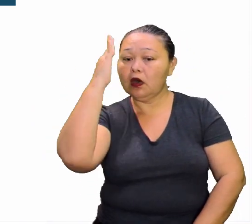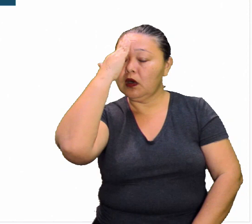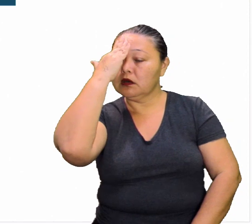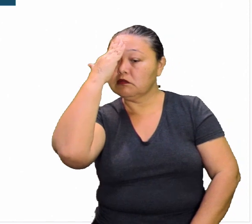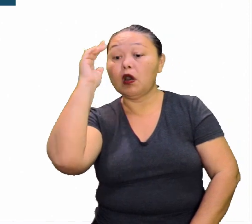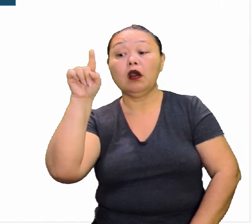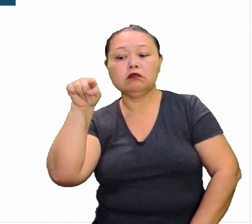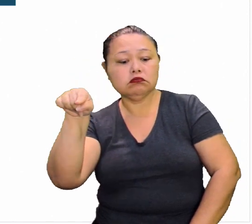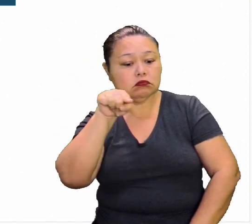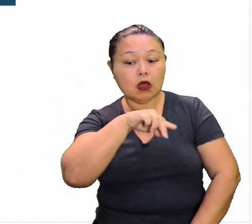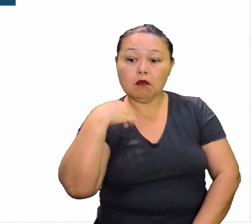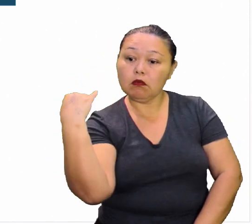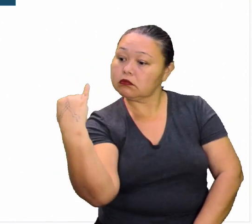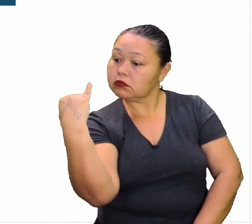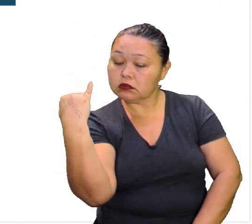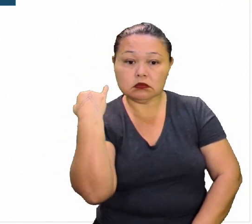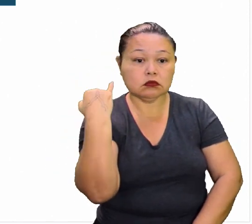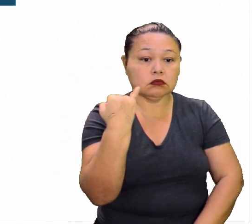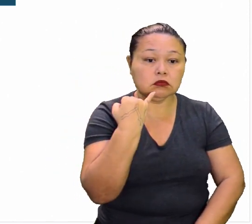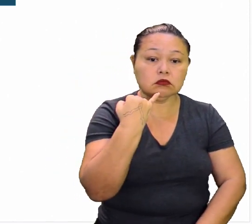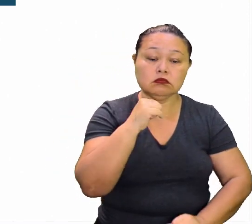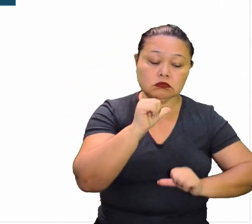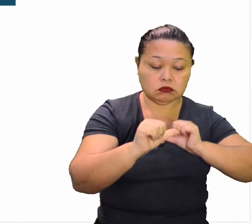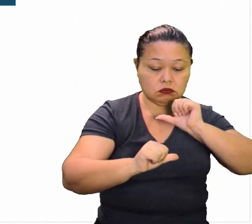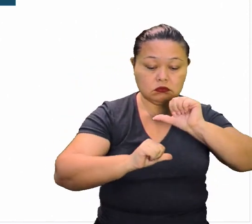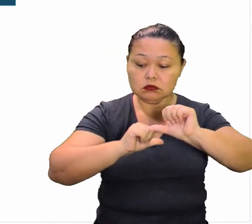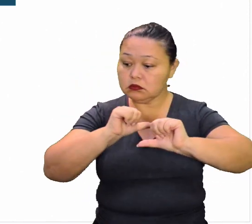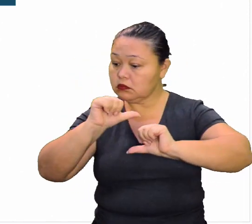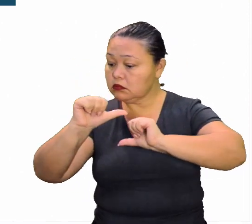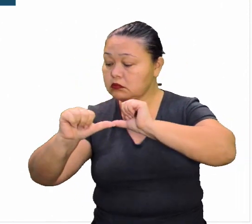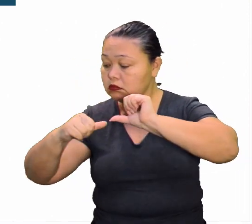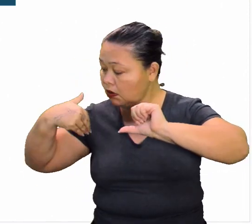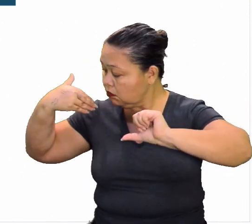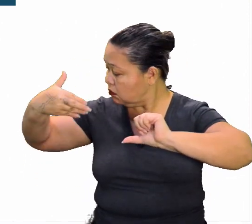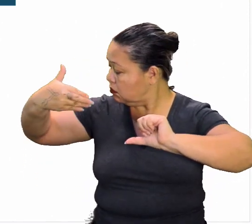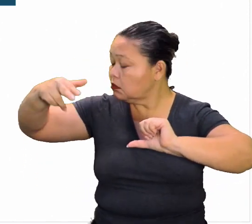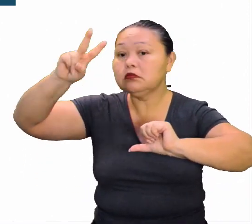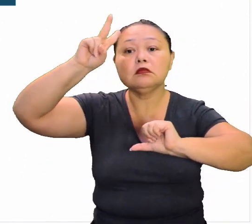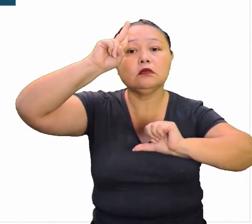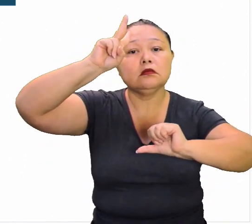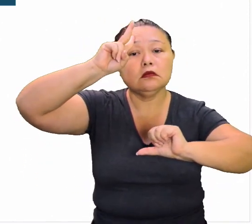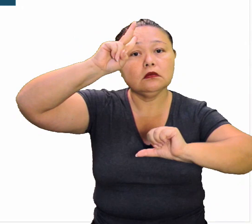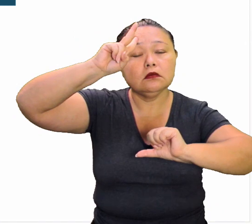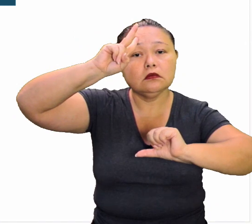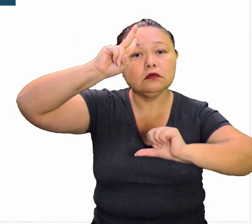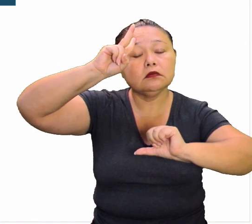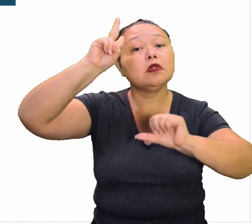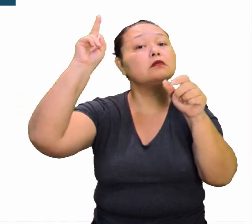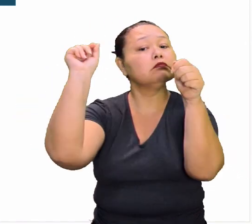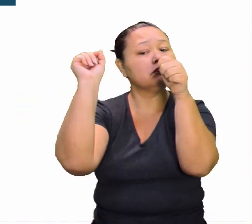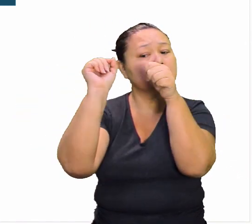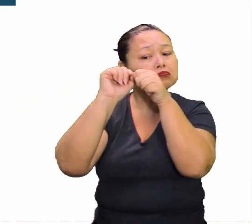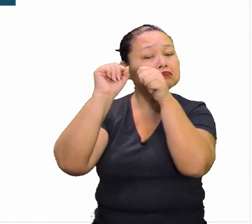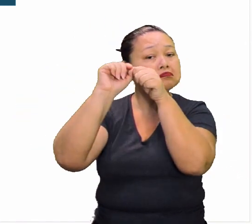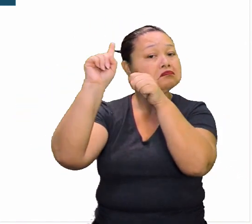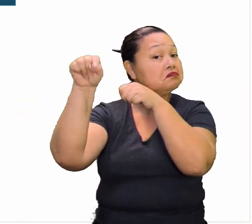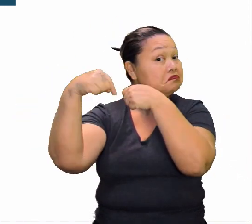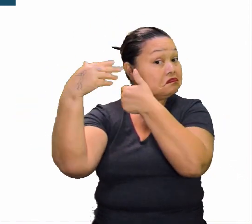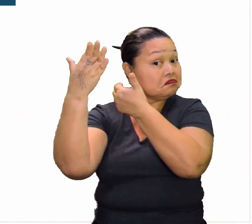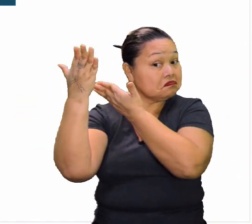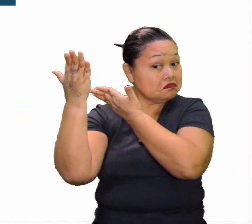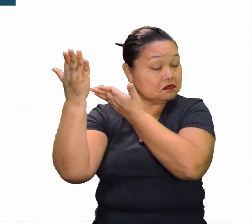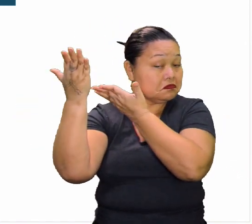compreendendo sua importância nas transformações históricas. Feito isso, é só correr para o